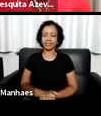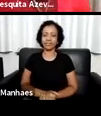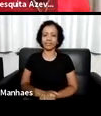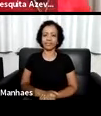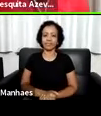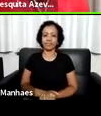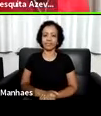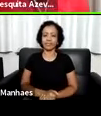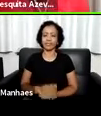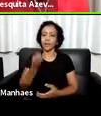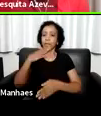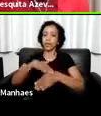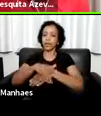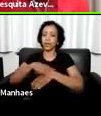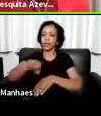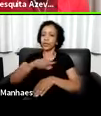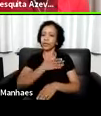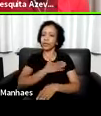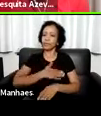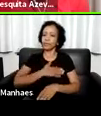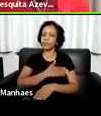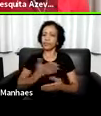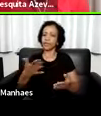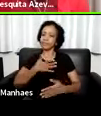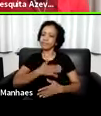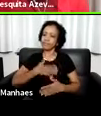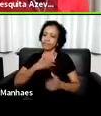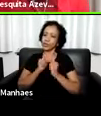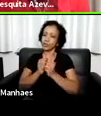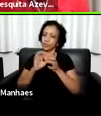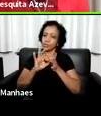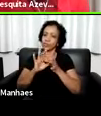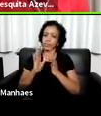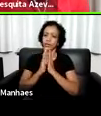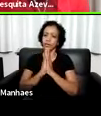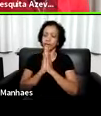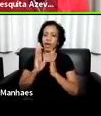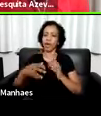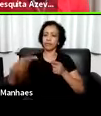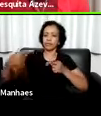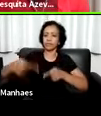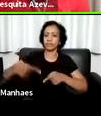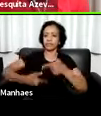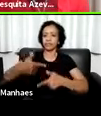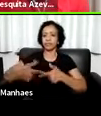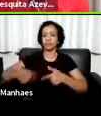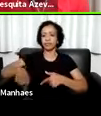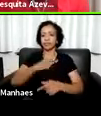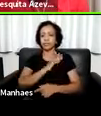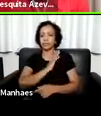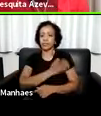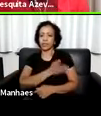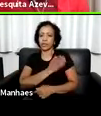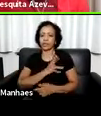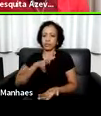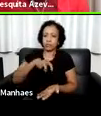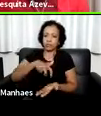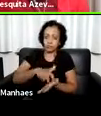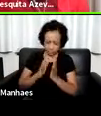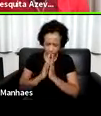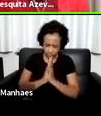Boa noite, queridos irmãos. É um prazer estar nesse momento juntos em oração por um desafio tão nobre. Nós unimos o nosso coração, os nossos joelhos e as